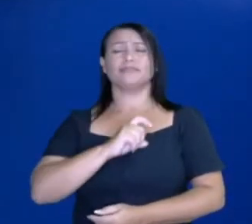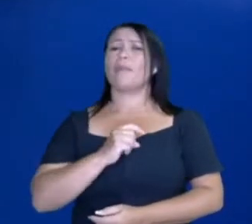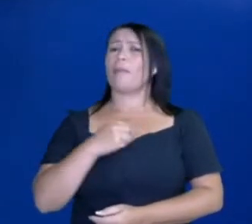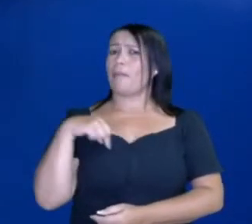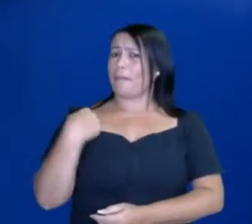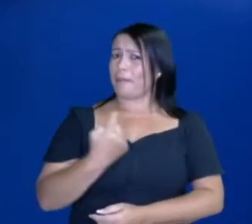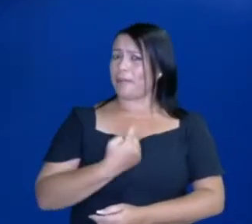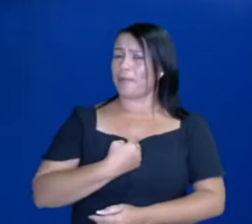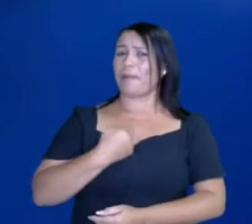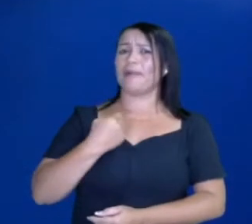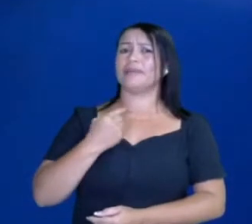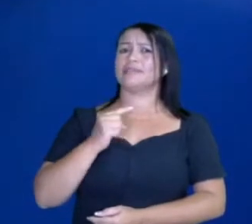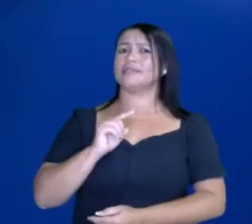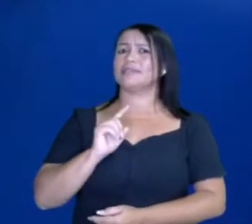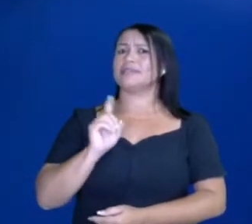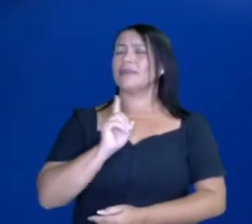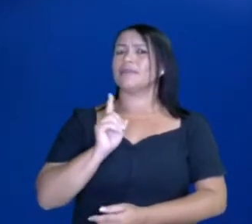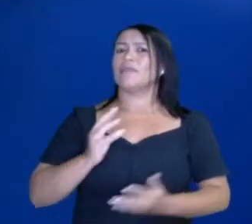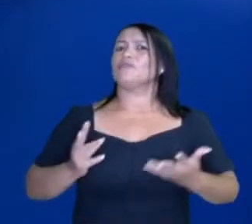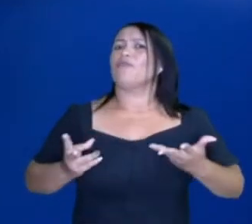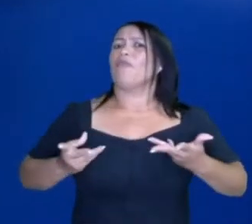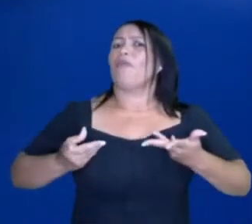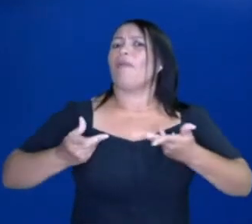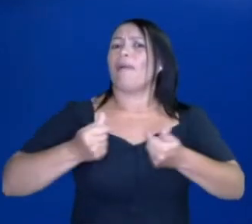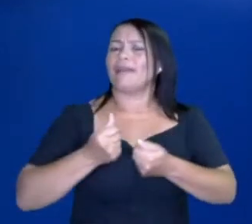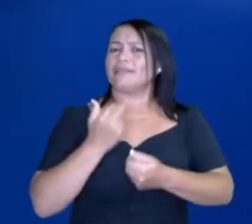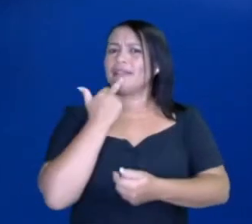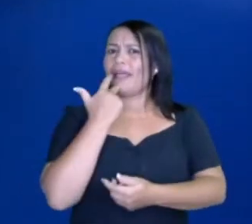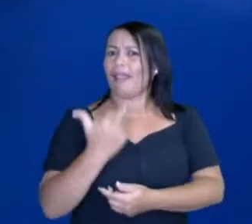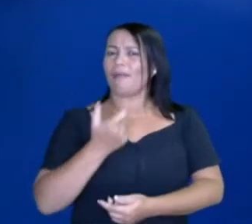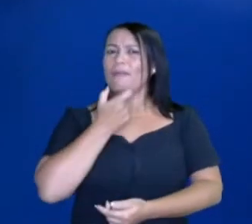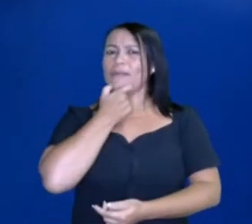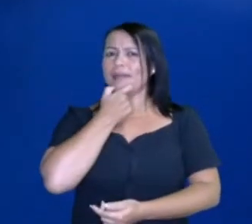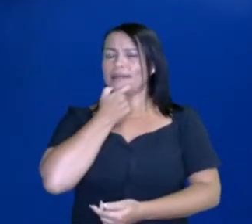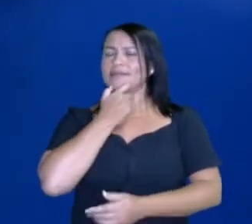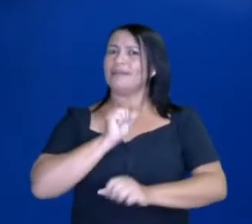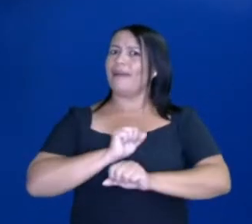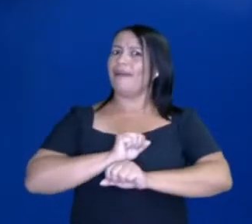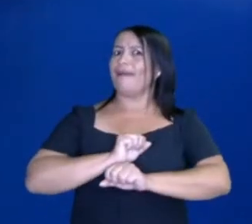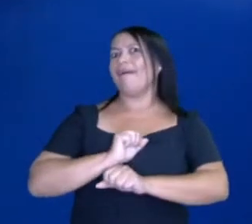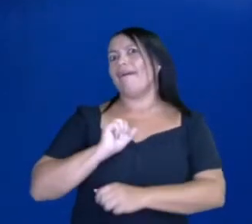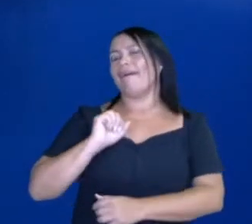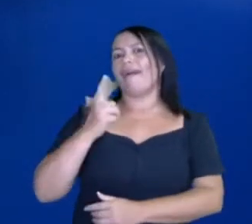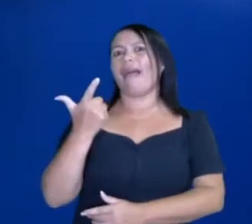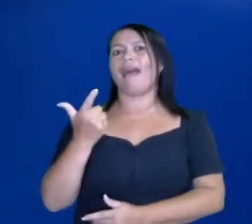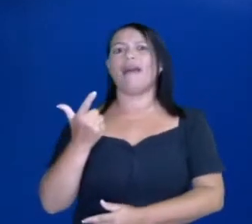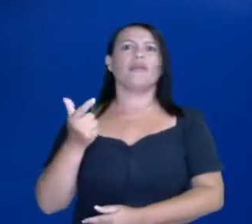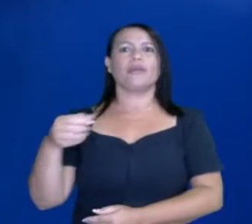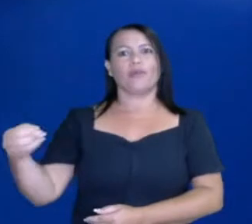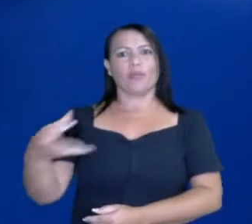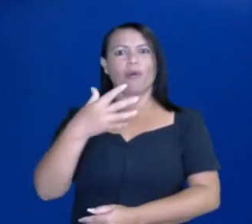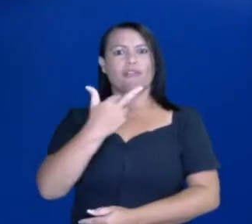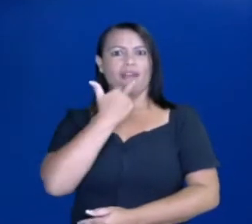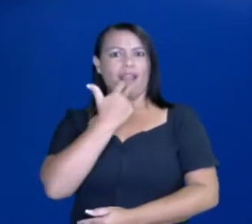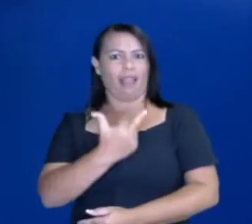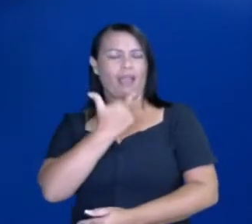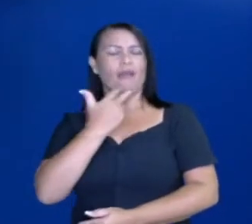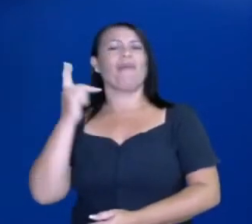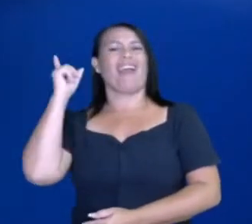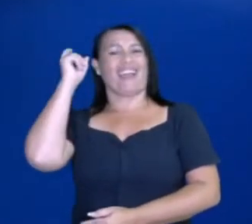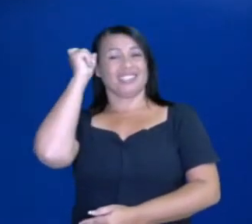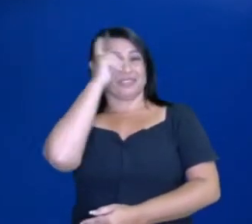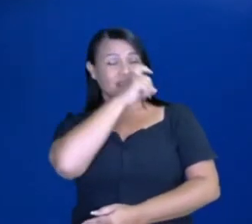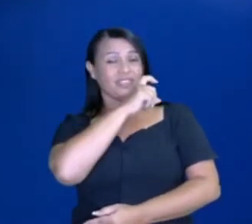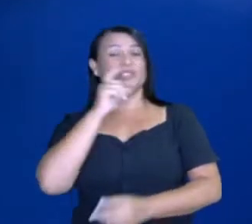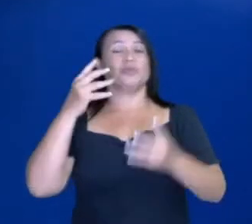Para nós que não somos fluentes da língua inglesa, é claro que aprender um novo idioma é